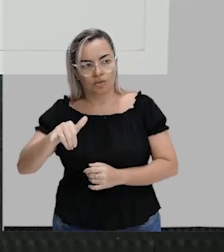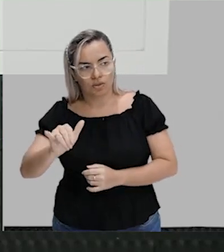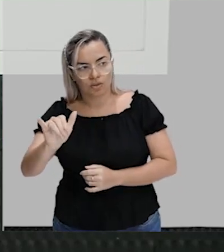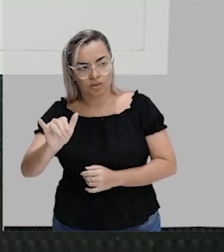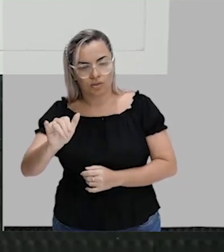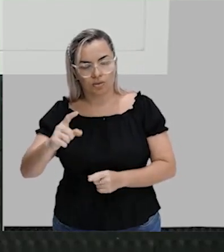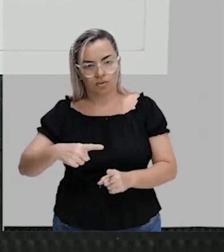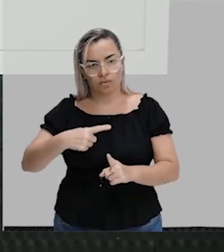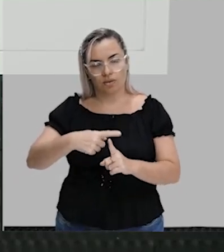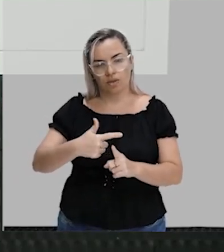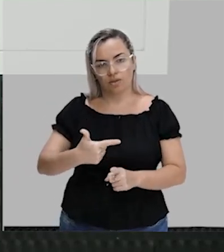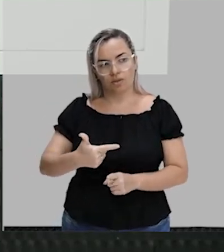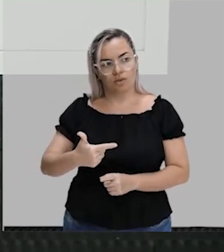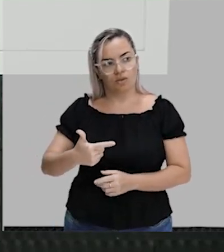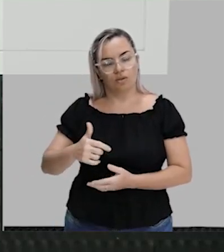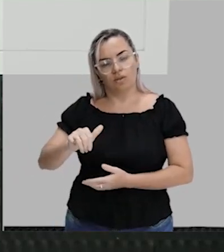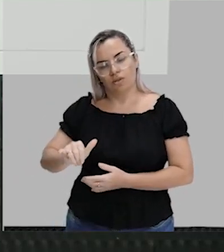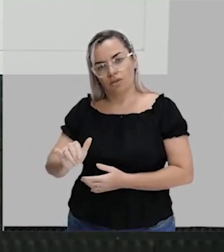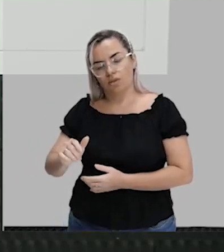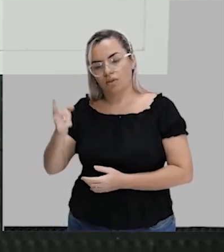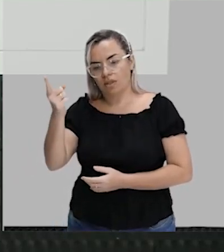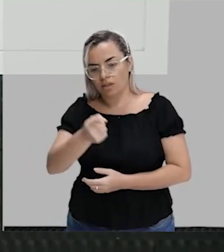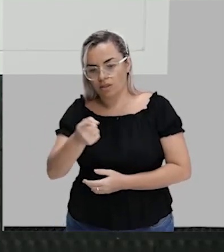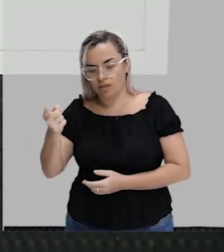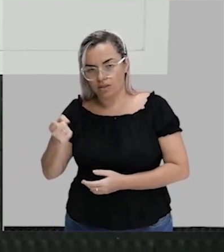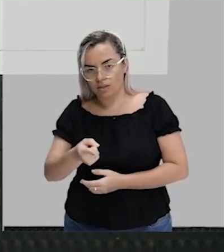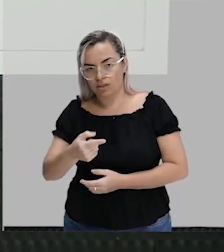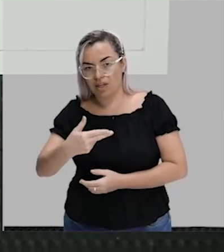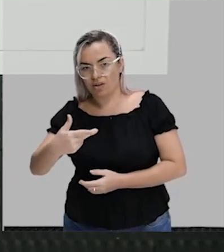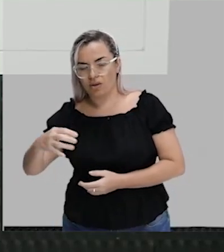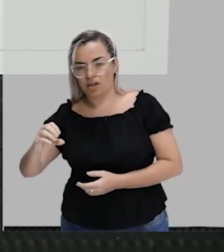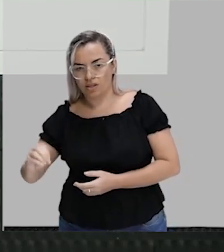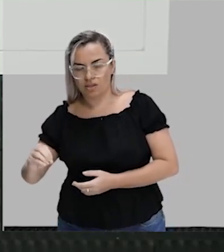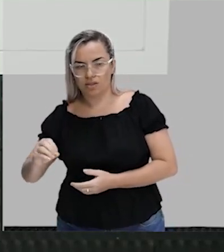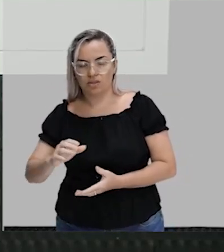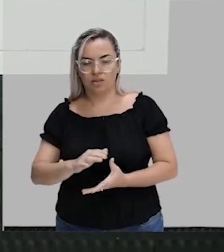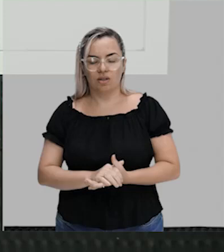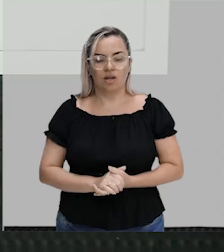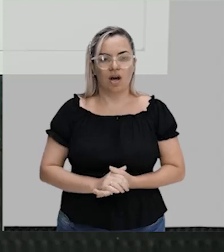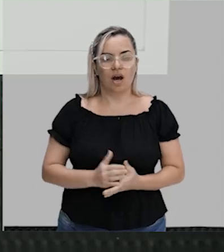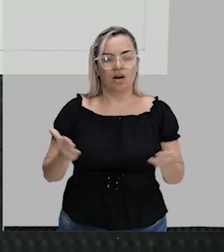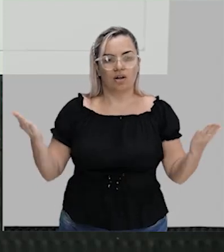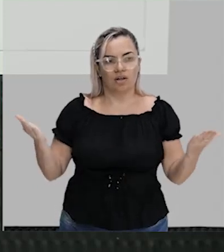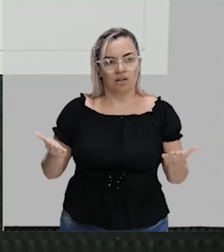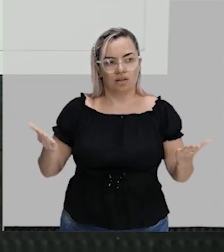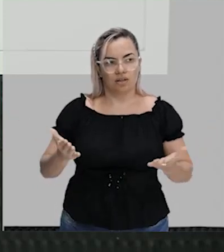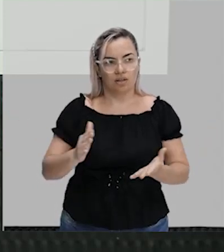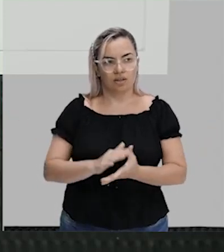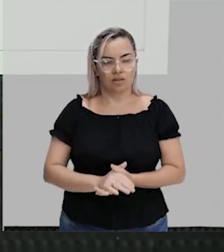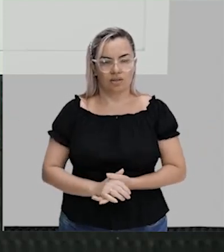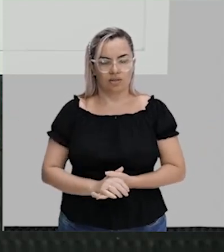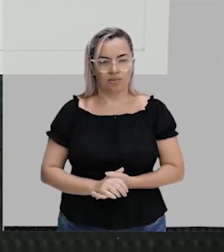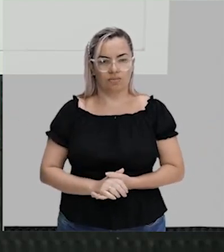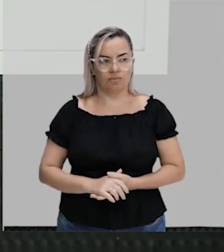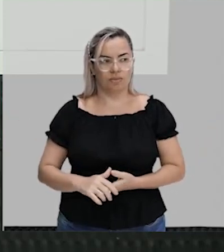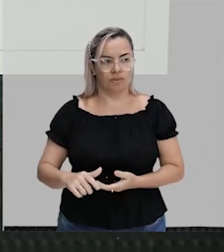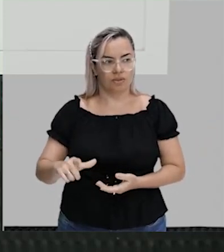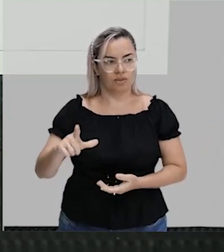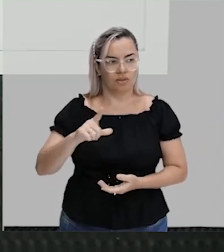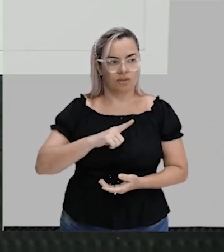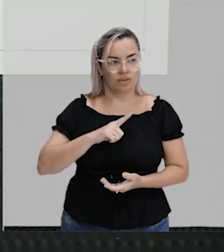Y porque dá zero aí você tem 7x = 4 + 10 vai ser igual a 14